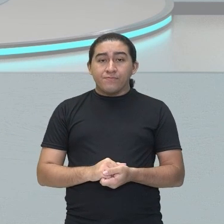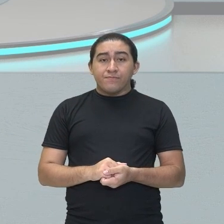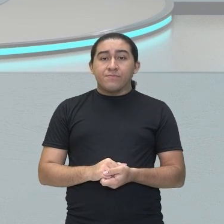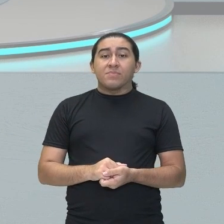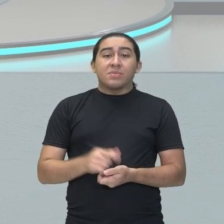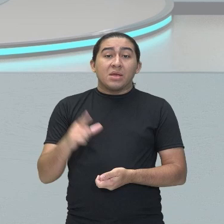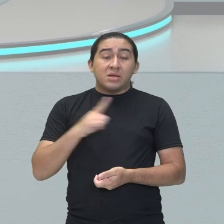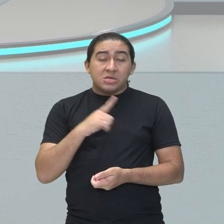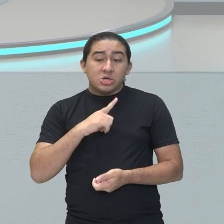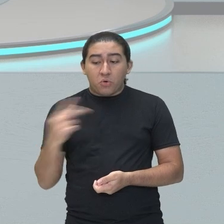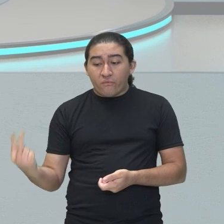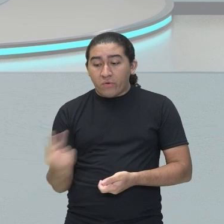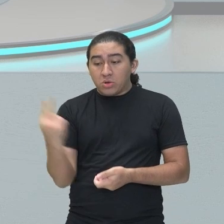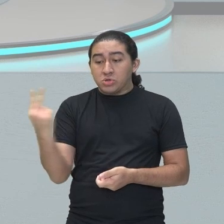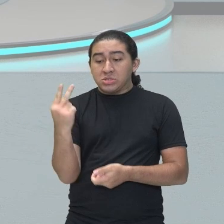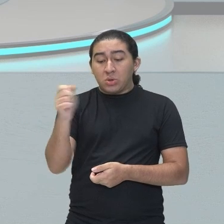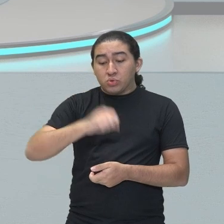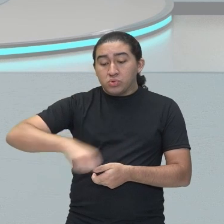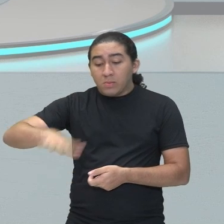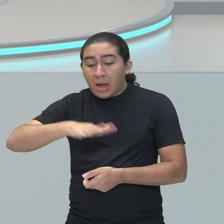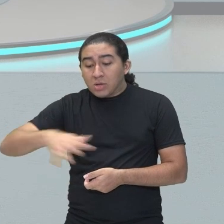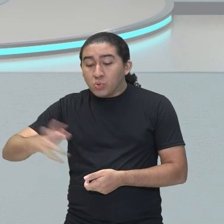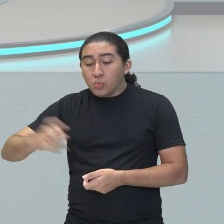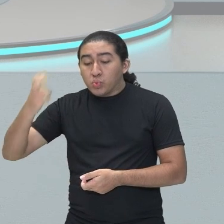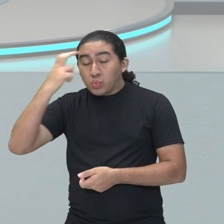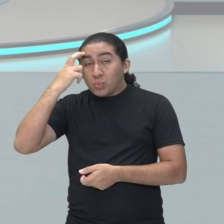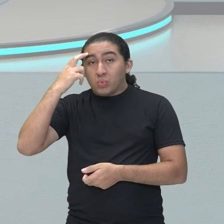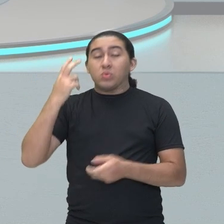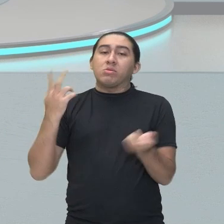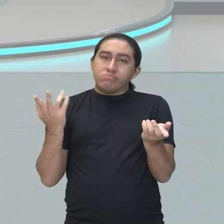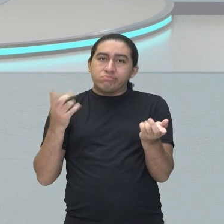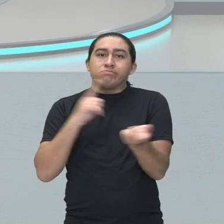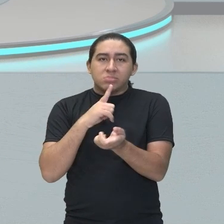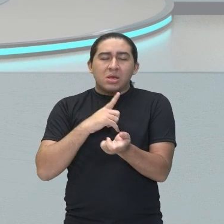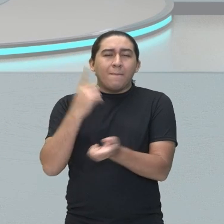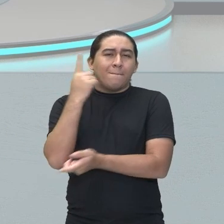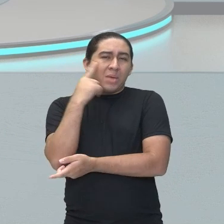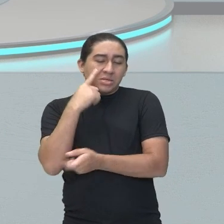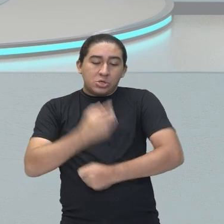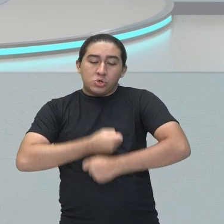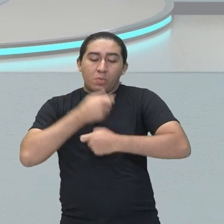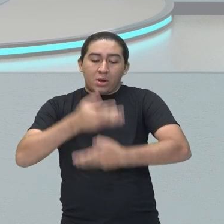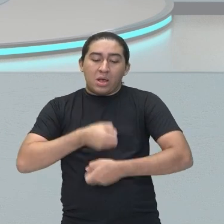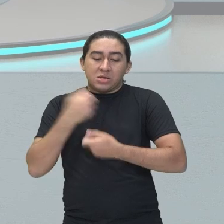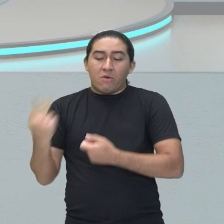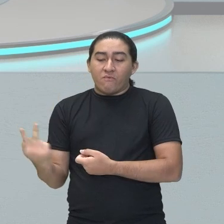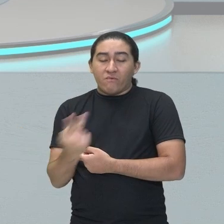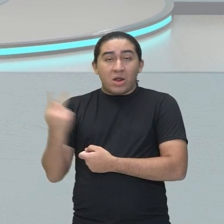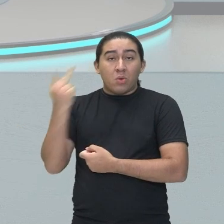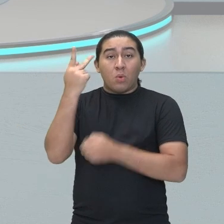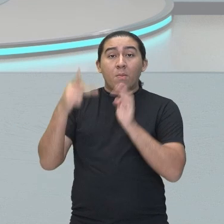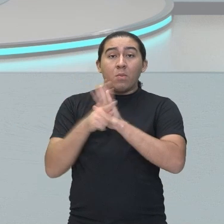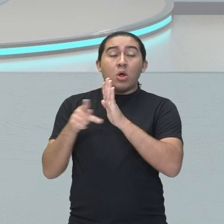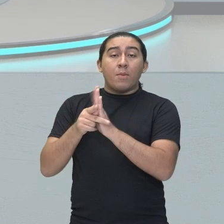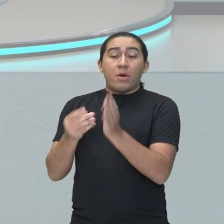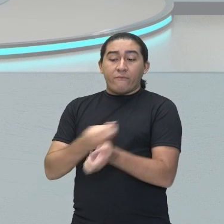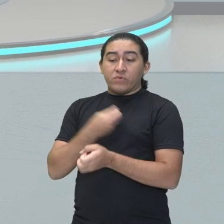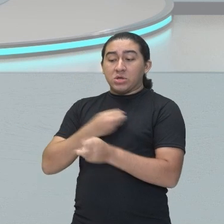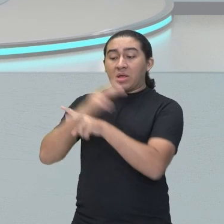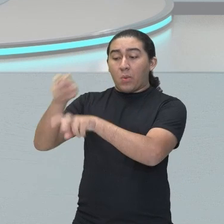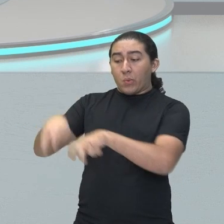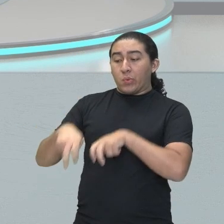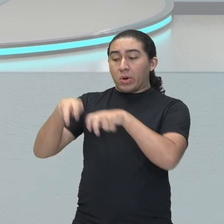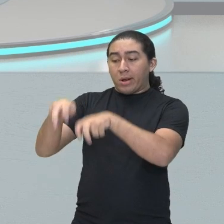da terra. Os poemas árcades expressavam valores ligados à vida rural e ao